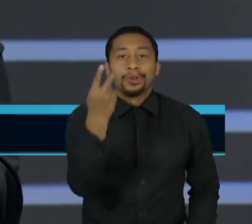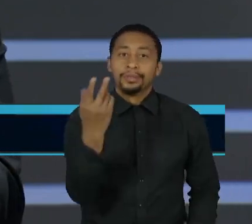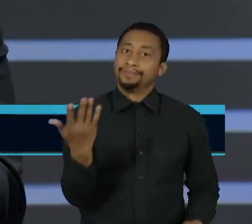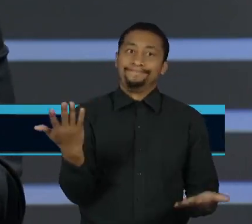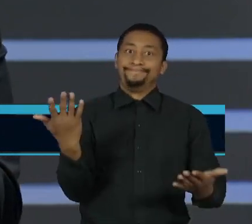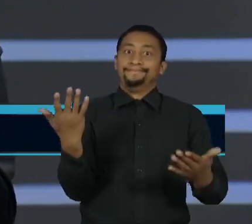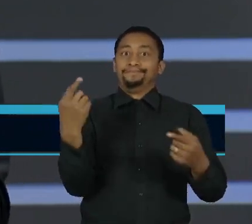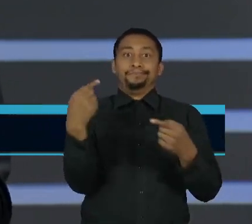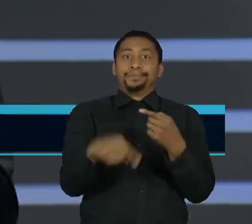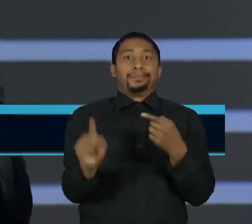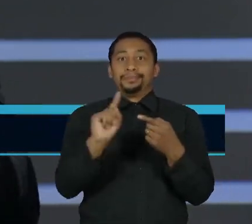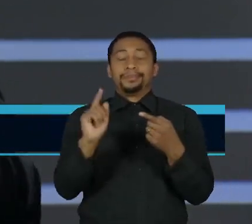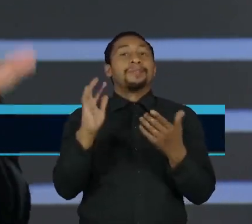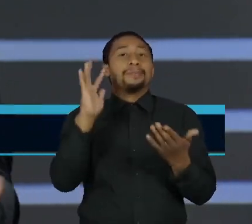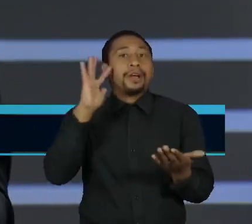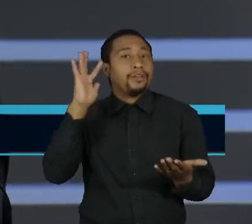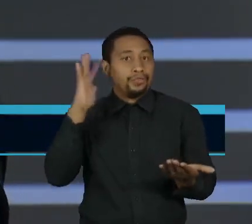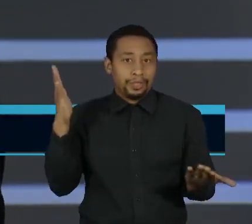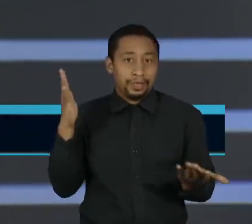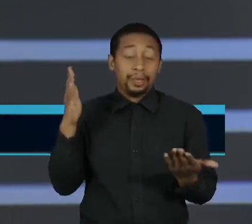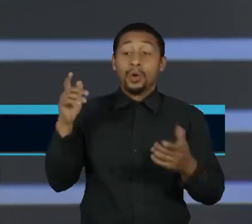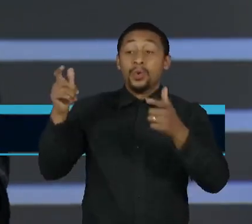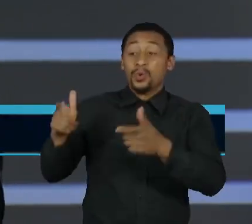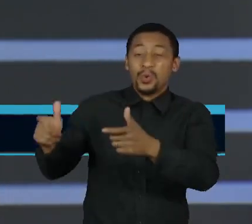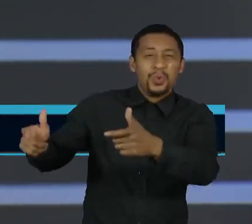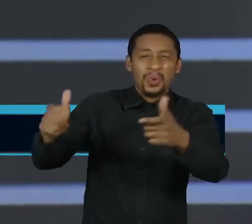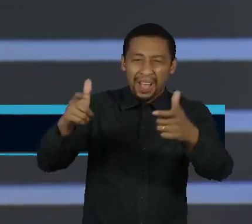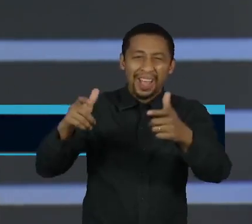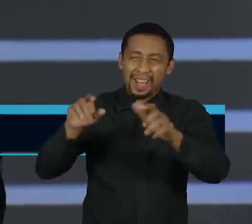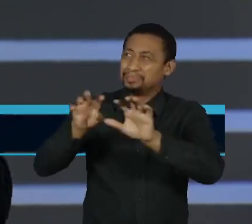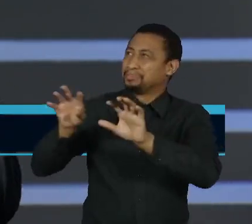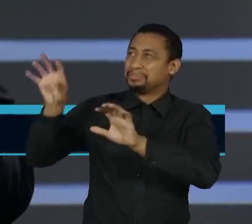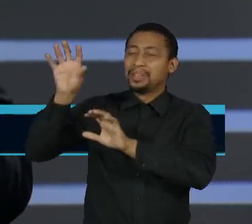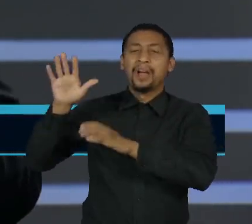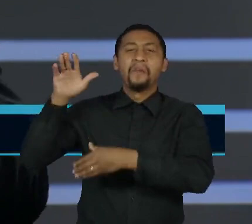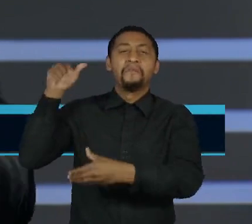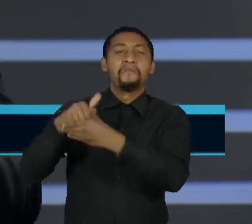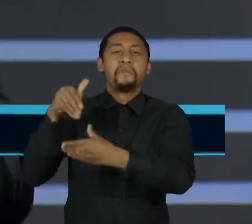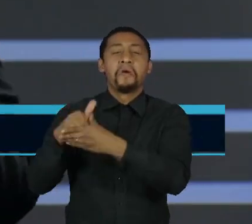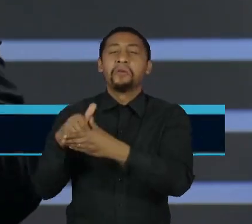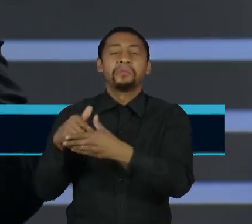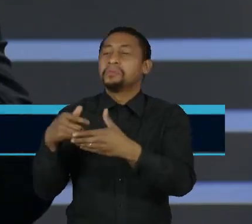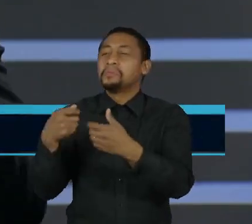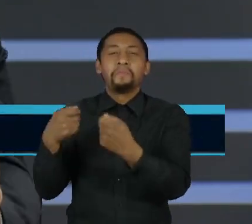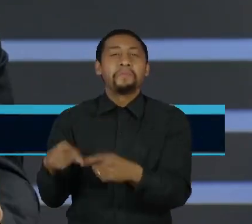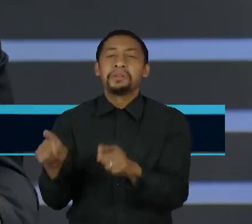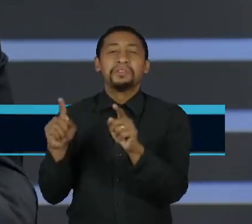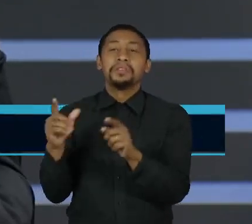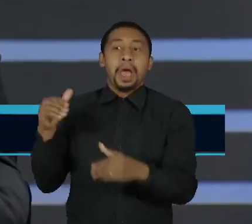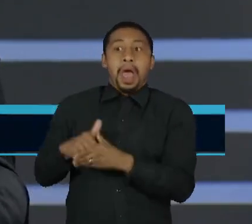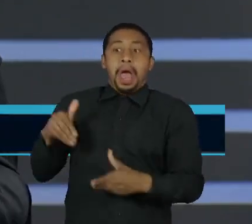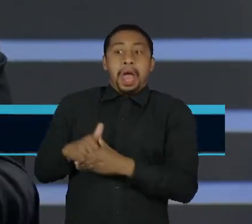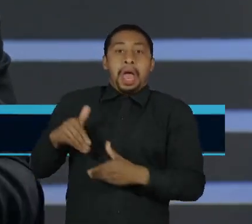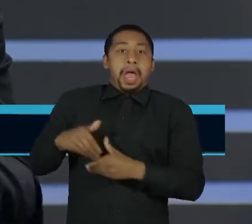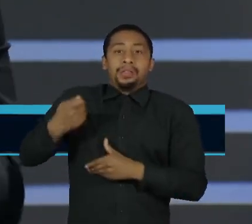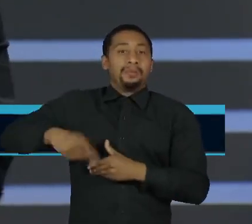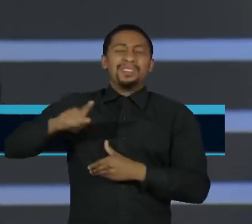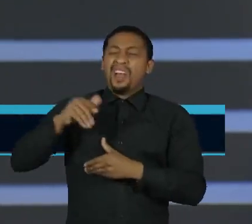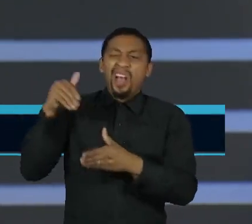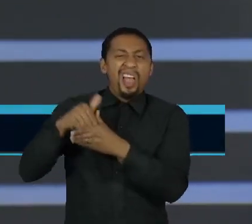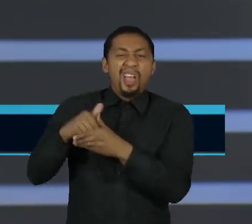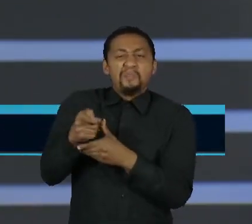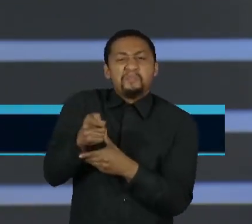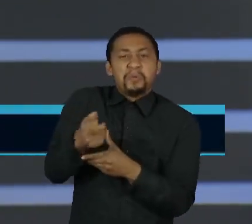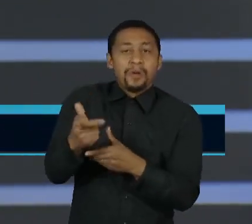nesses locais onde ele é mais barato, digamos assim, se eleger, ele facilita determinados arranjos políticos, né, que são